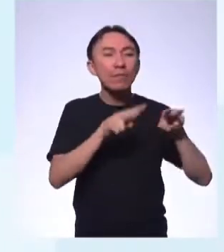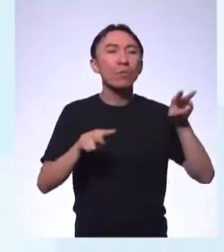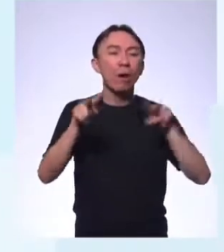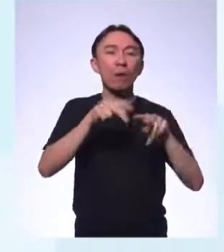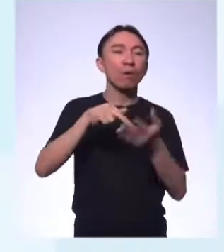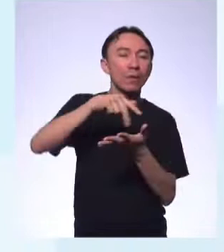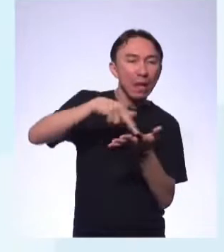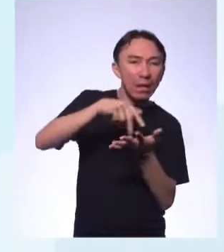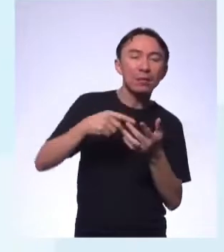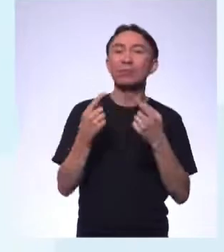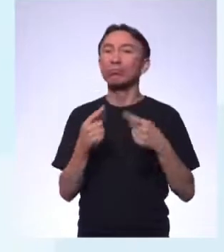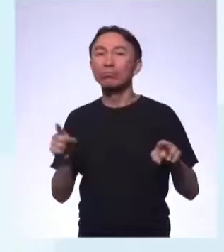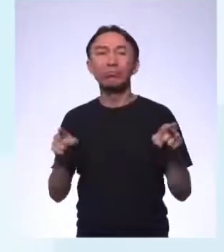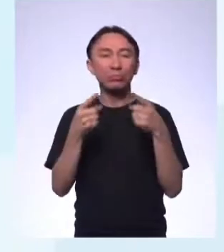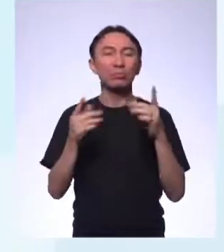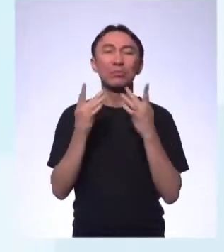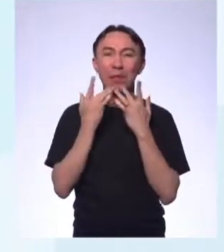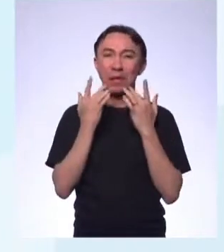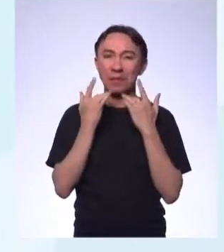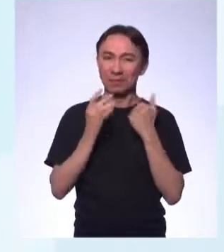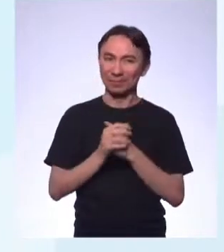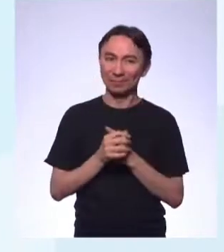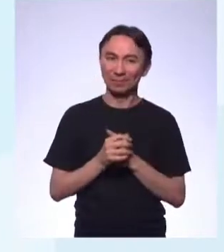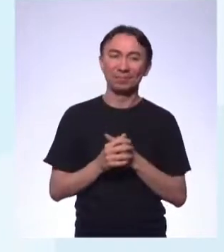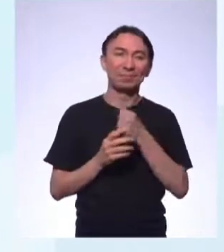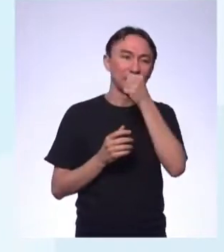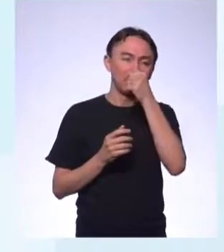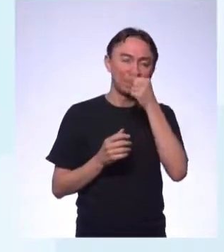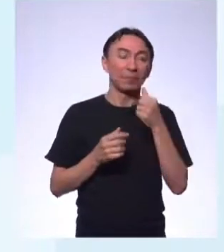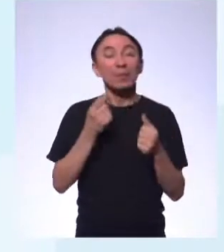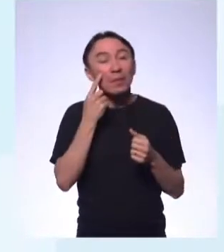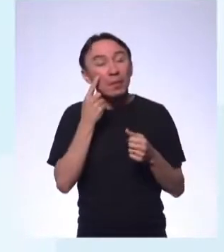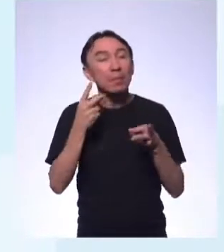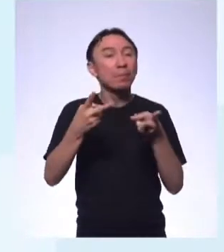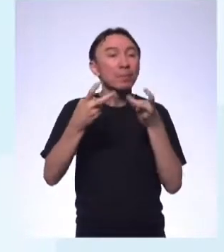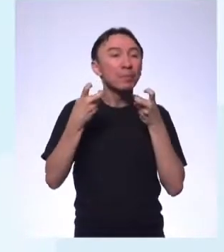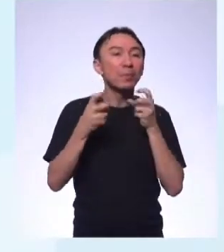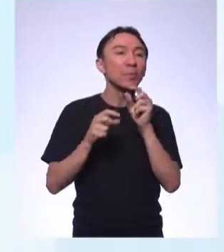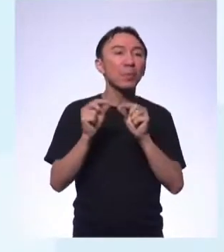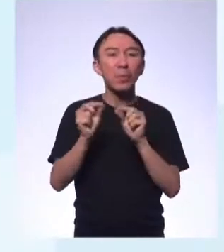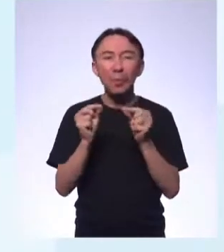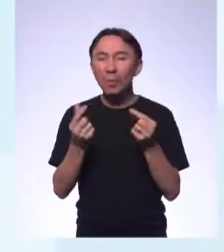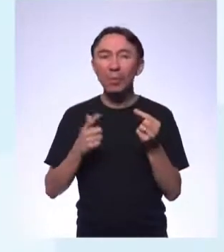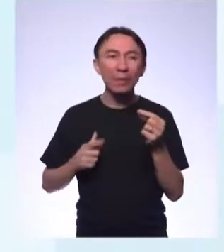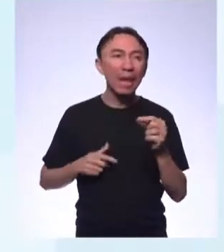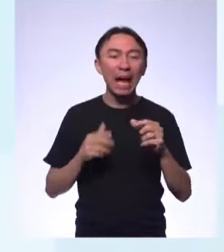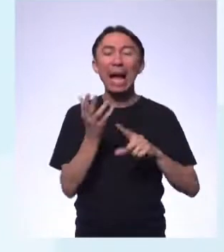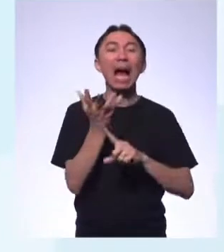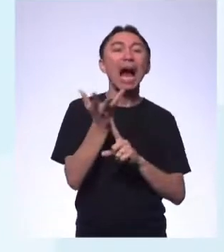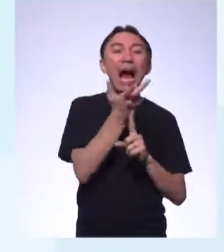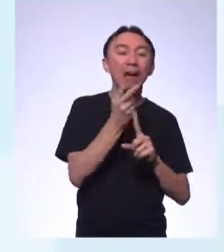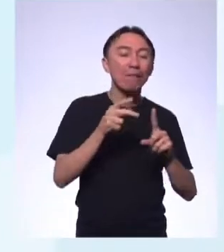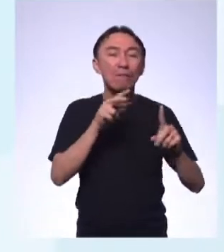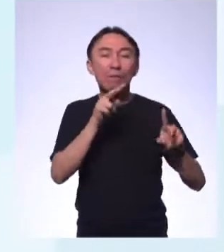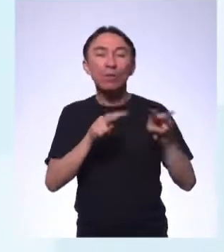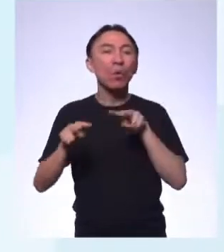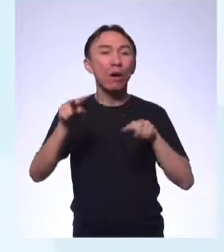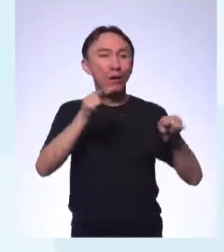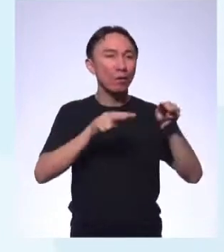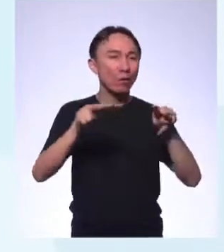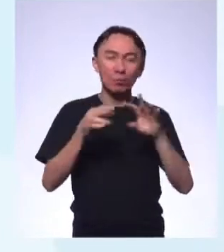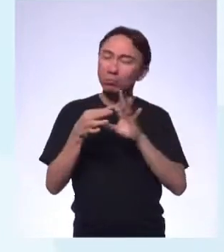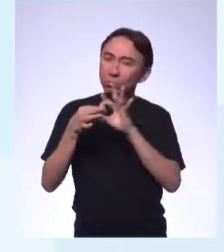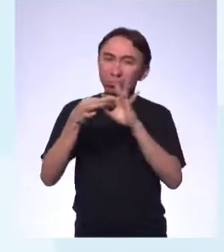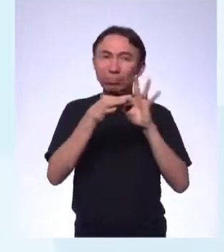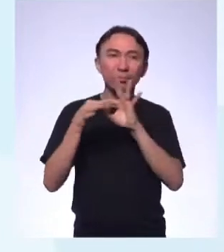teatro. Tá? Agora, vamos começar a perceber aqui como que as artes visuais podem estar entrelaçadas aí. Através